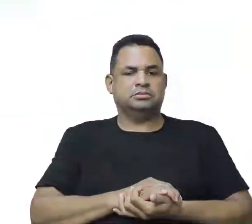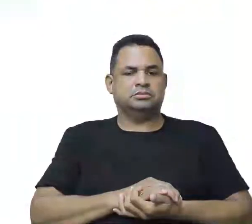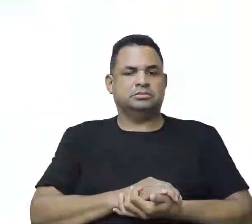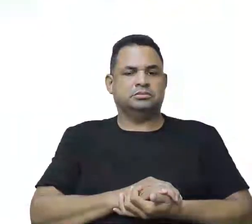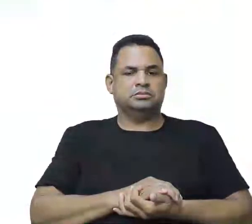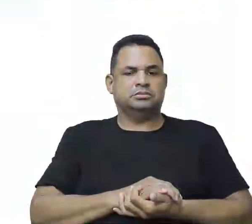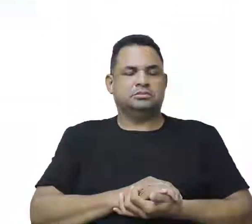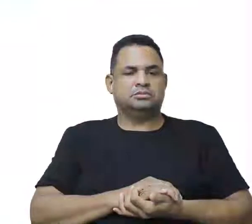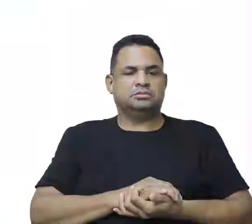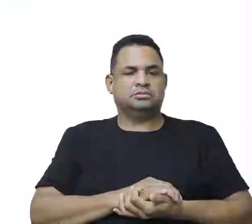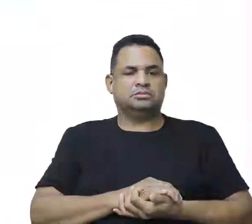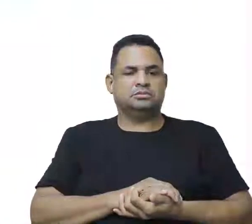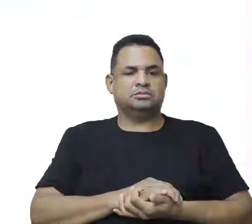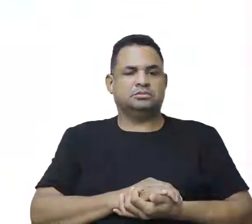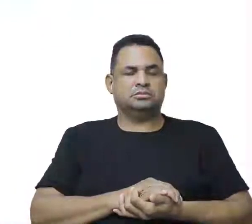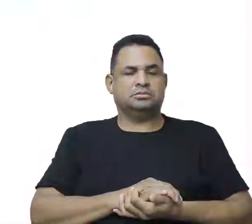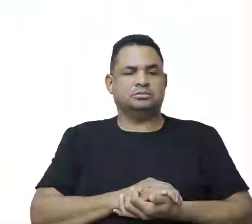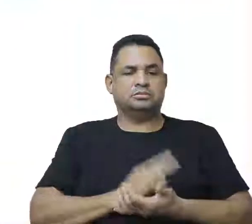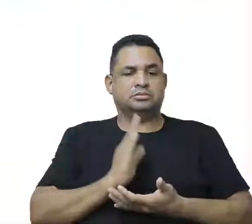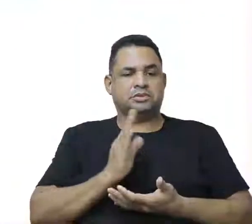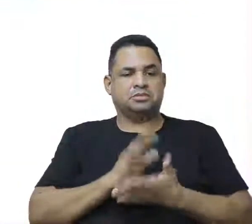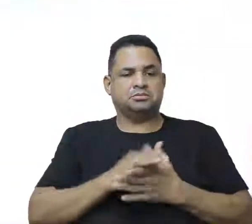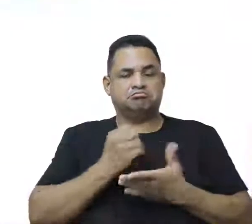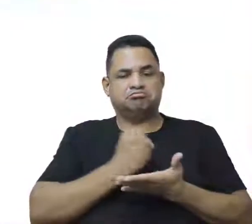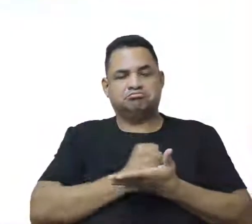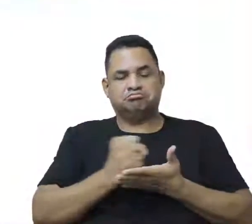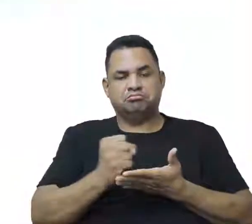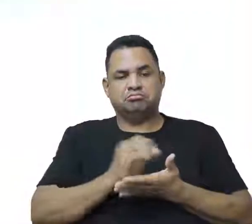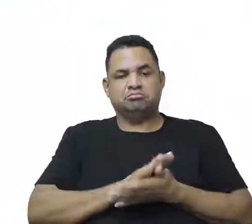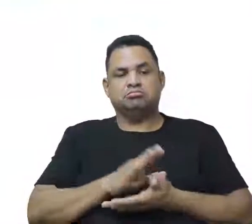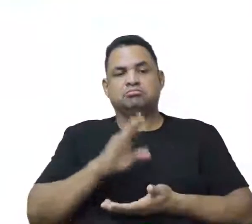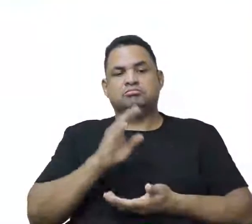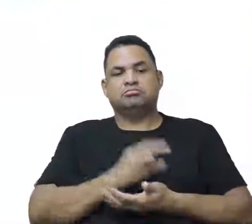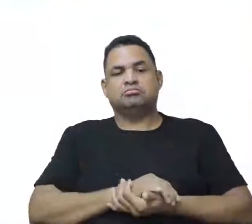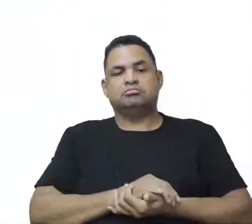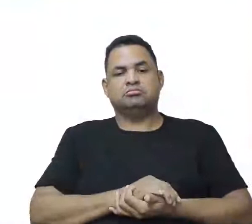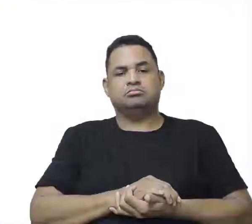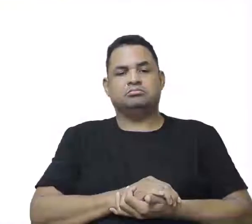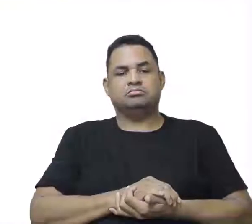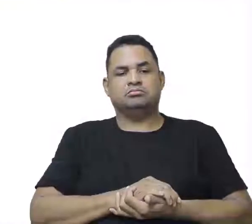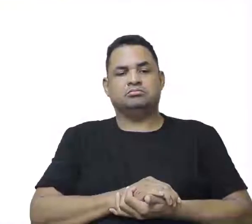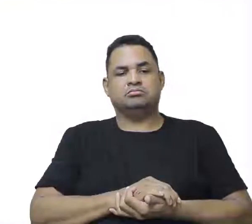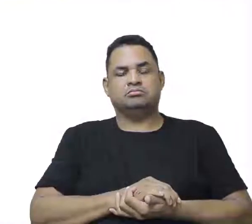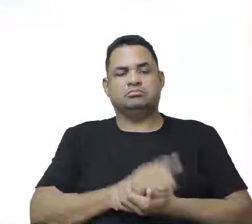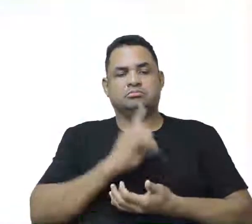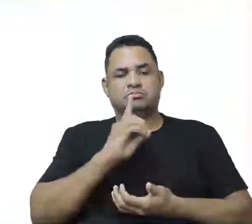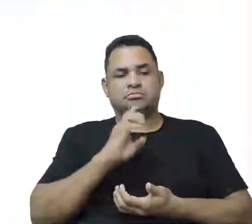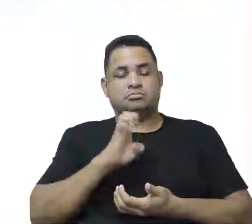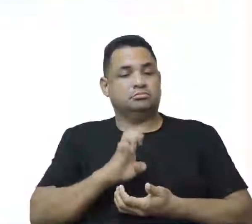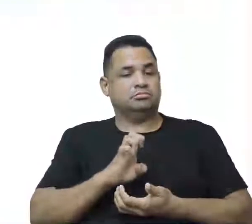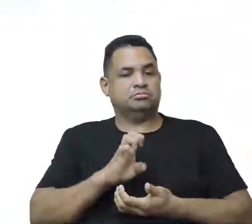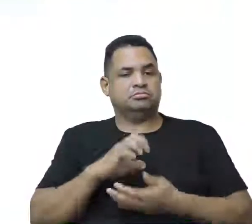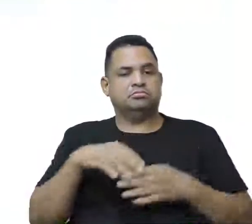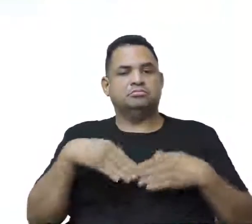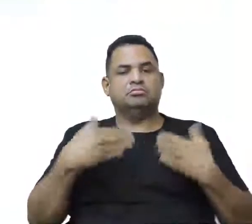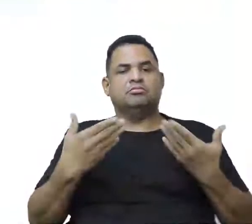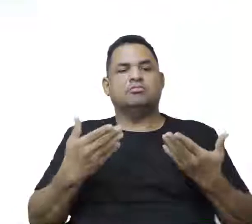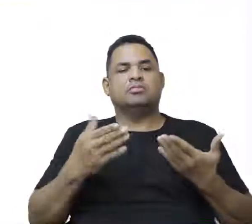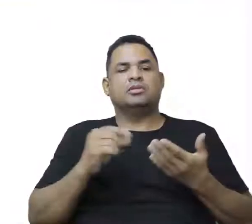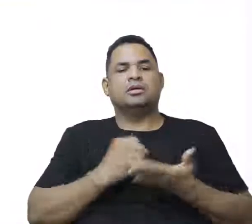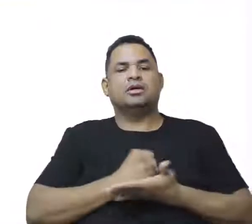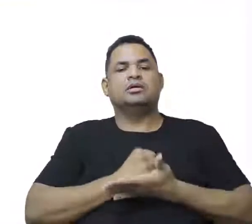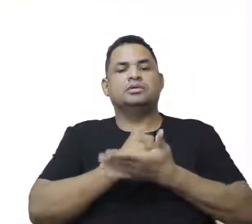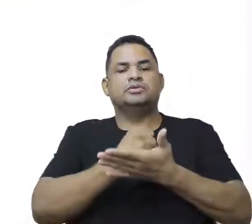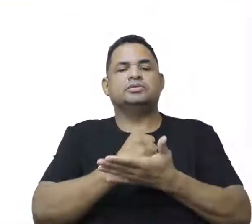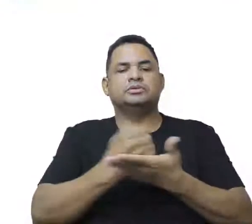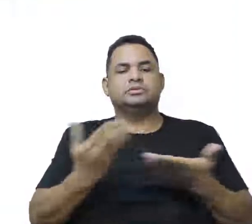ela não apontou a inatividade, então eu já consigo eliminar. Aí eu vou ficar entre a D e a E. O que vai me ajudar a